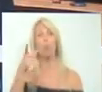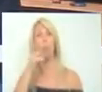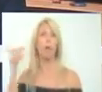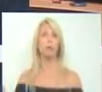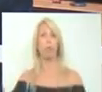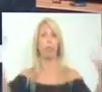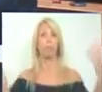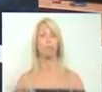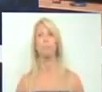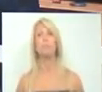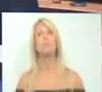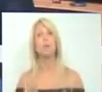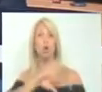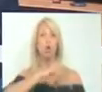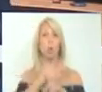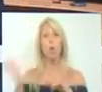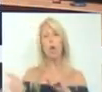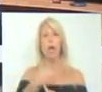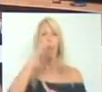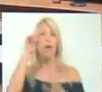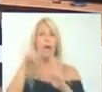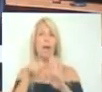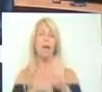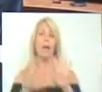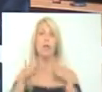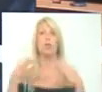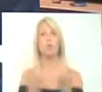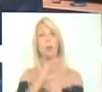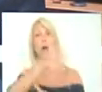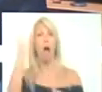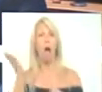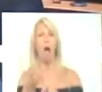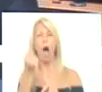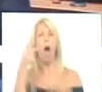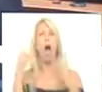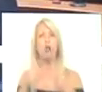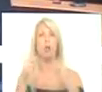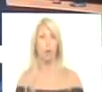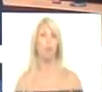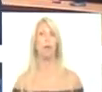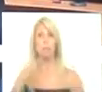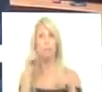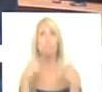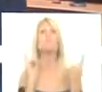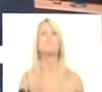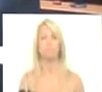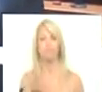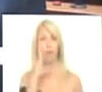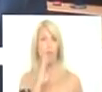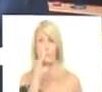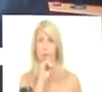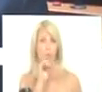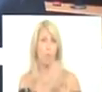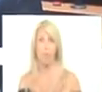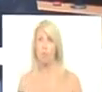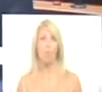outra bandeira, a ética social da austeridade. Sim, a ética social da austeridade, que se transformou afinal em descaramento social da